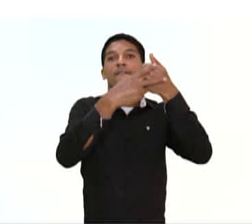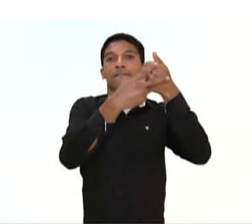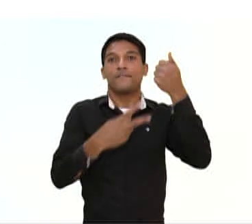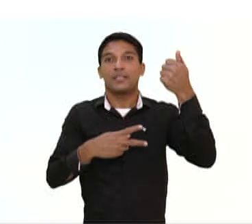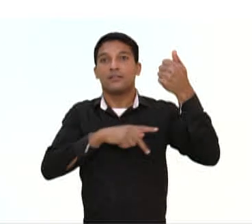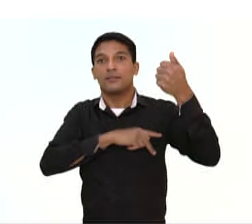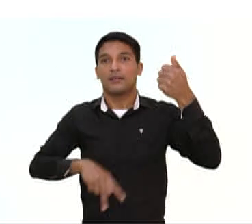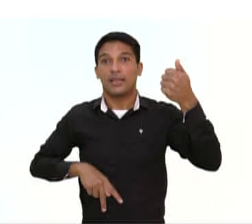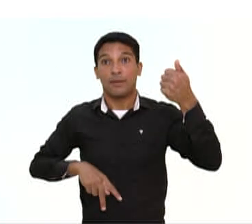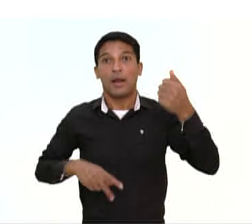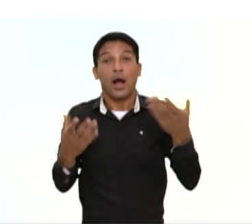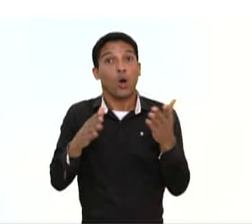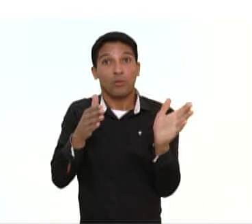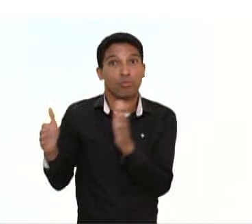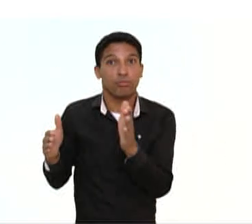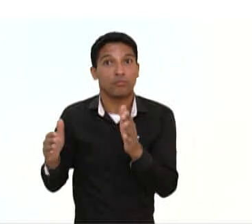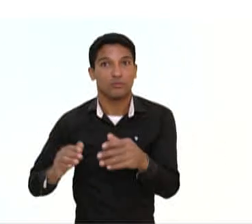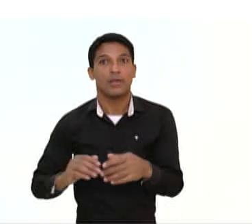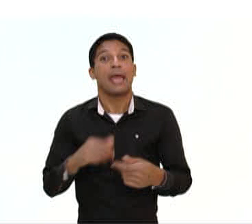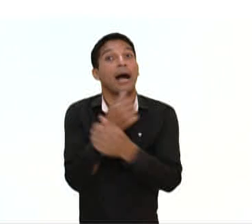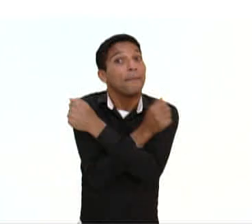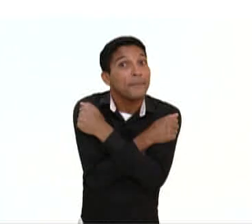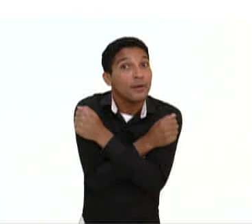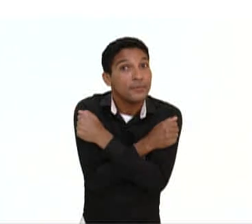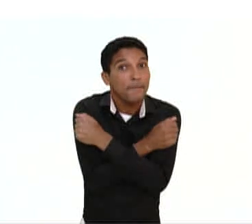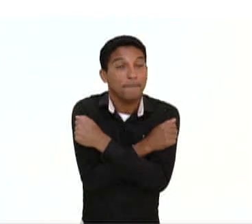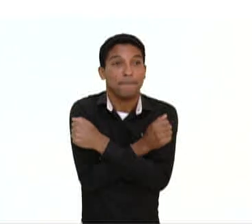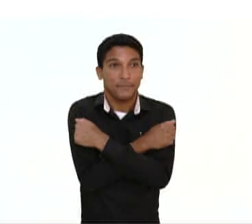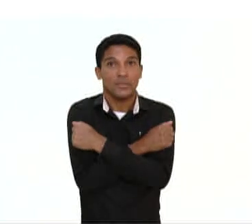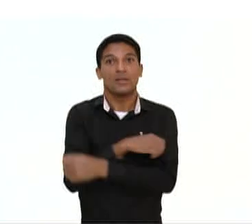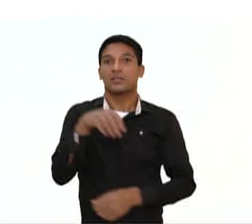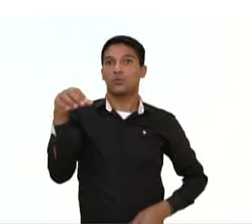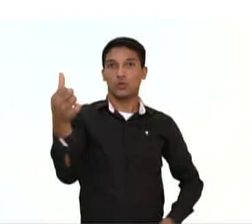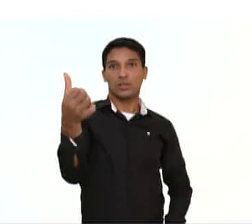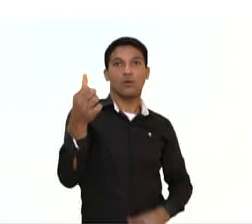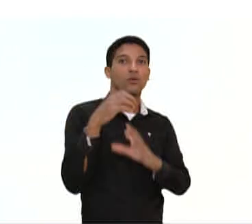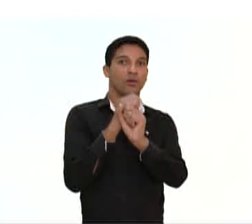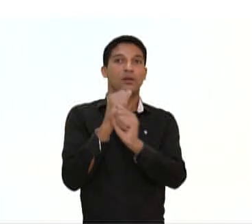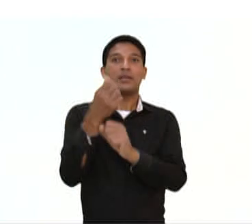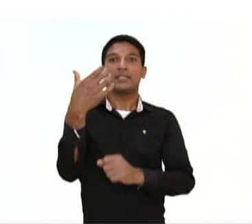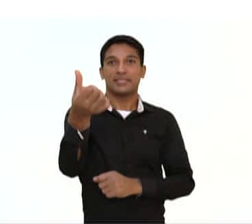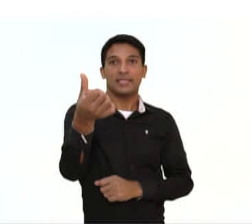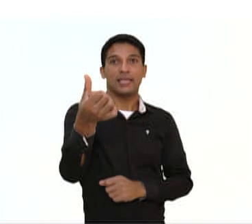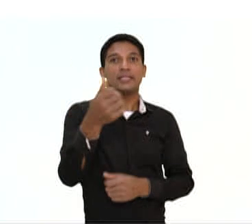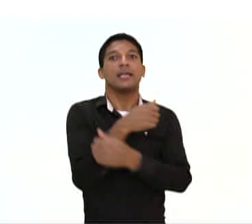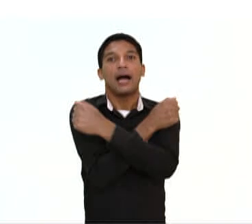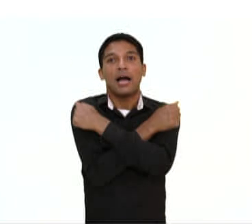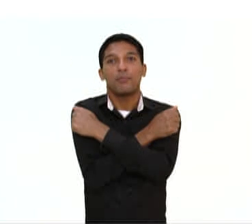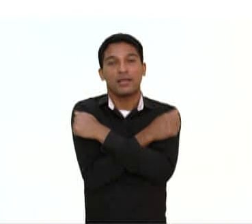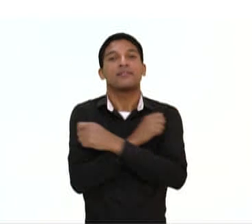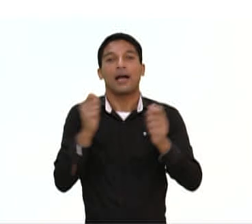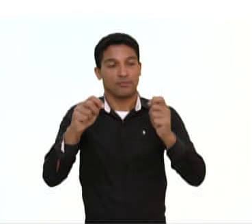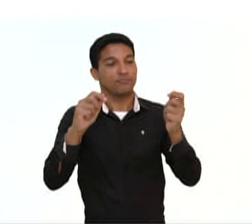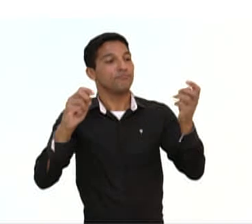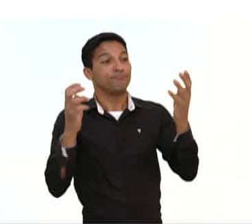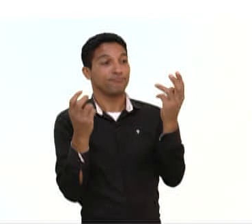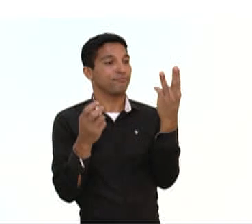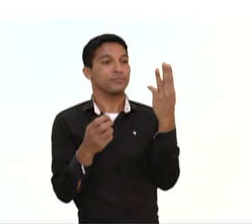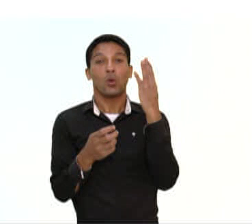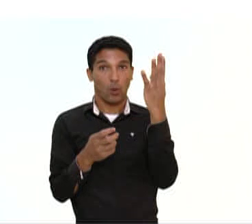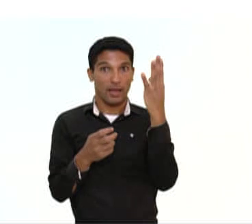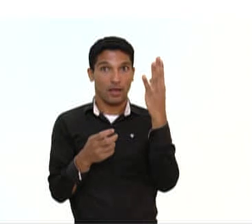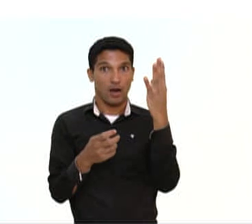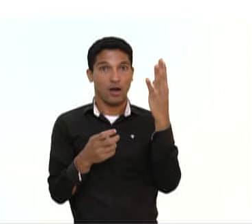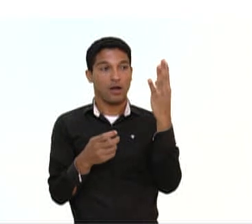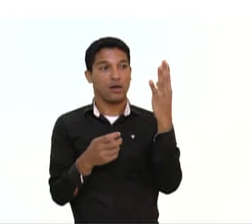de 6 abraços, tá? 6 abraços no total, que nós vimos lá as combinações. Agora, então, a gente pode fazer